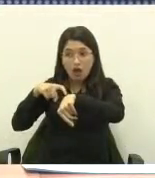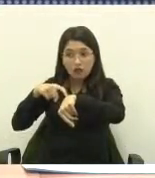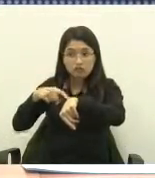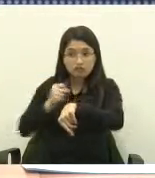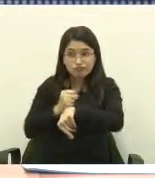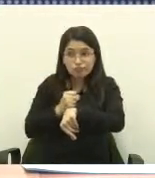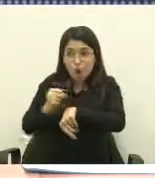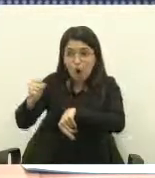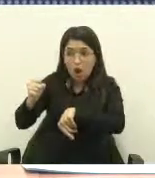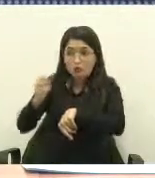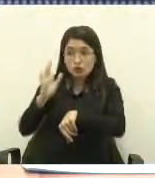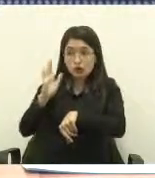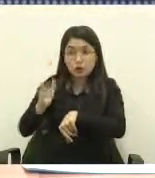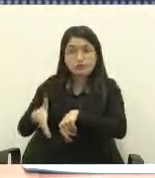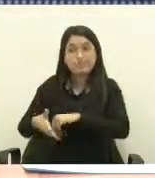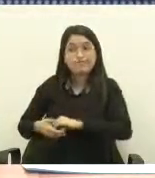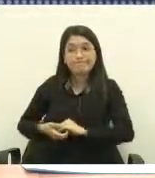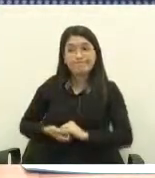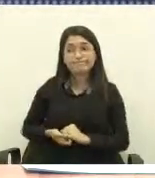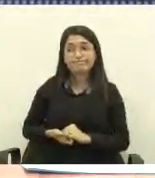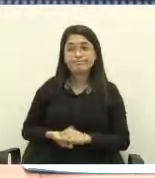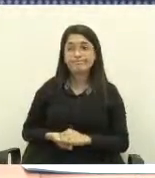está ultrapassado.